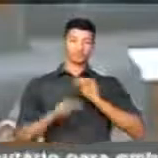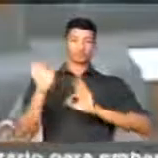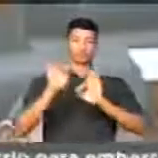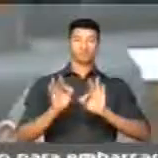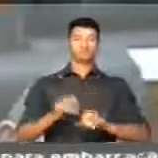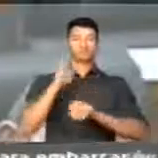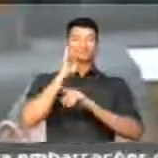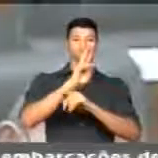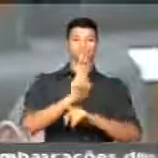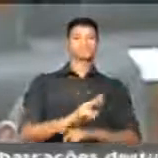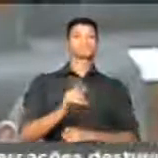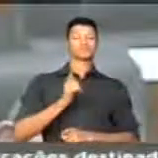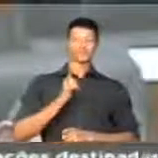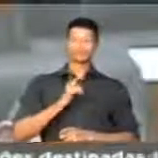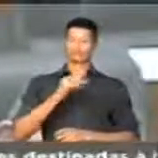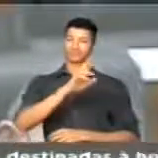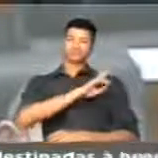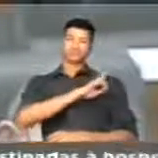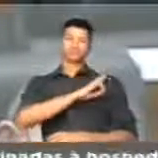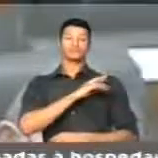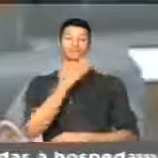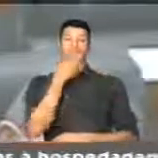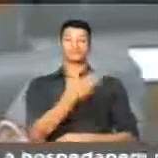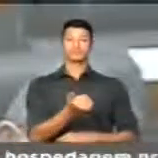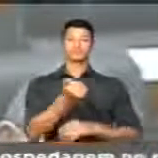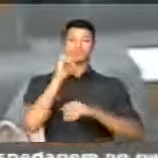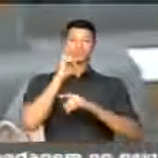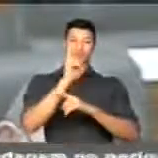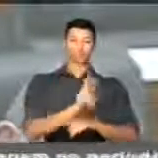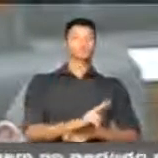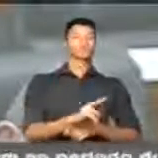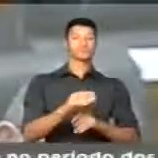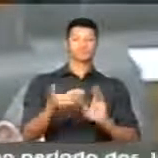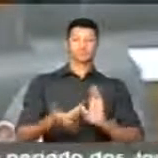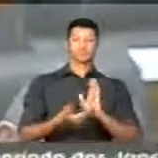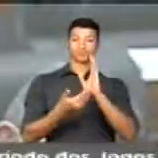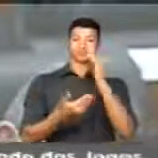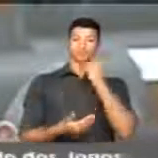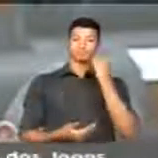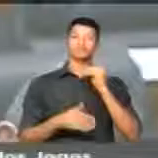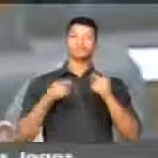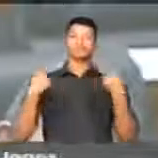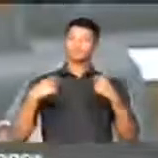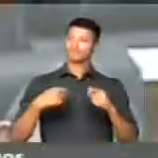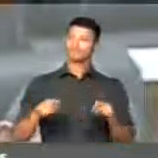de fiscalização, temos essa função típica de fiscalizar e a Câmara dos Deputados